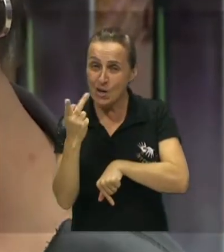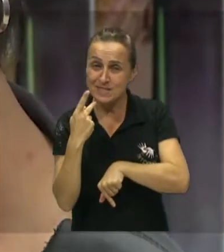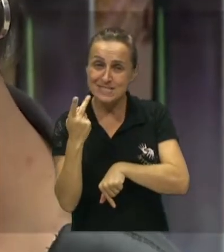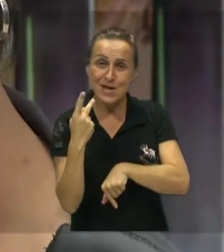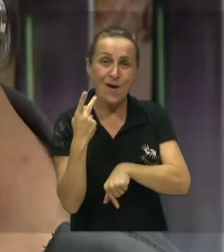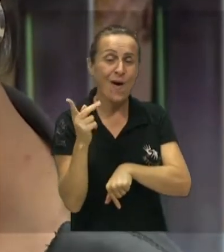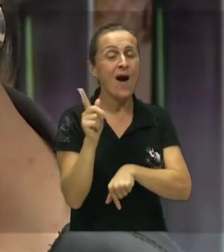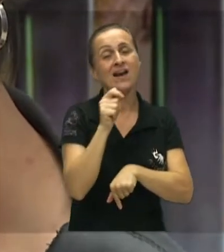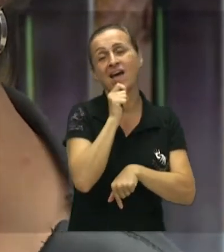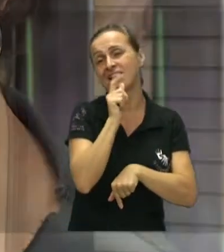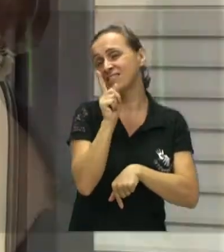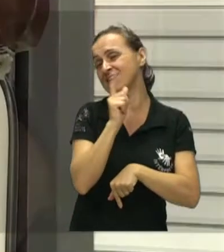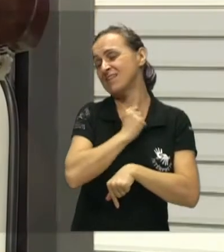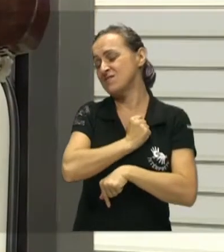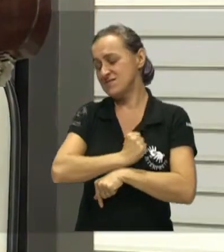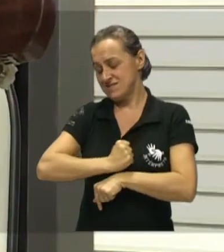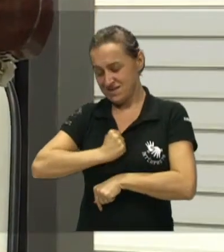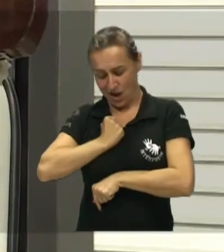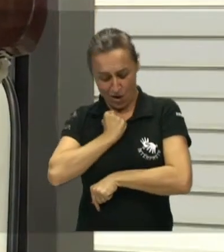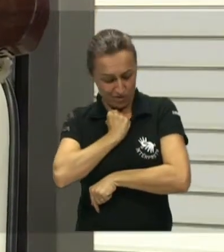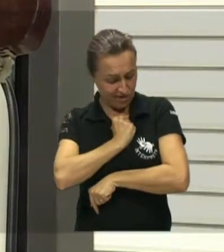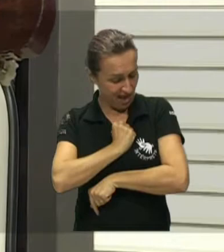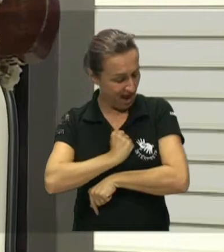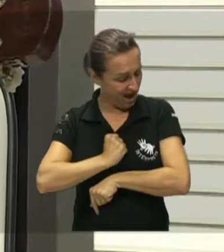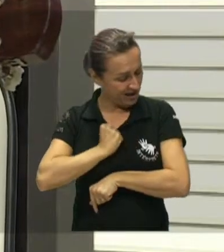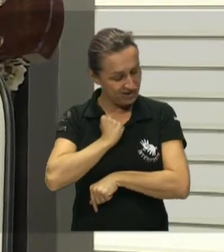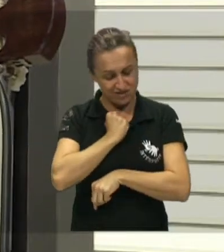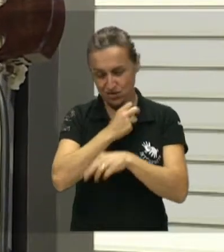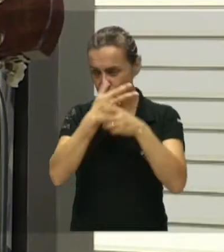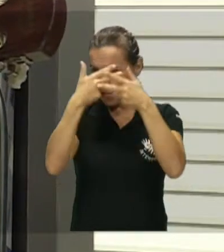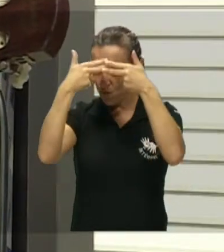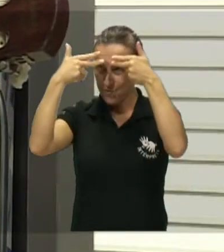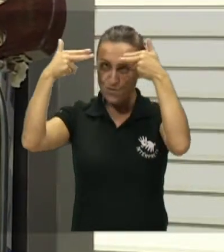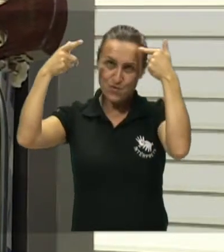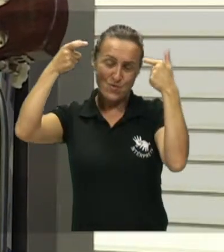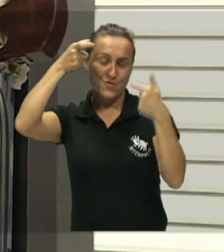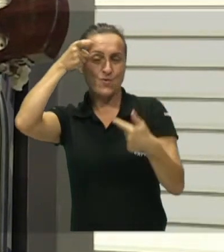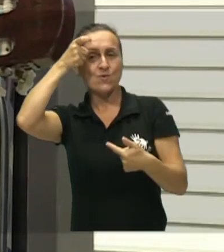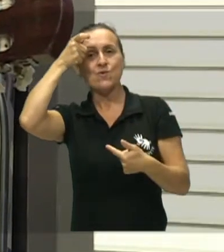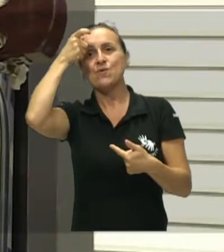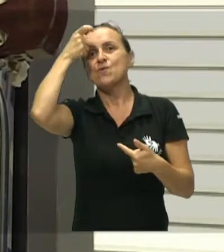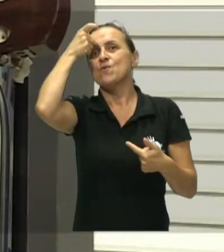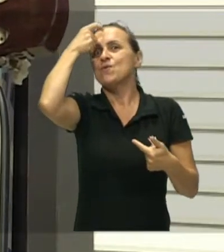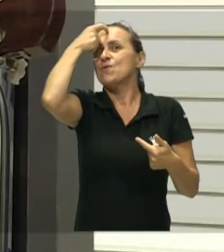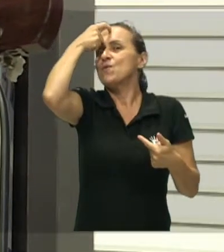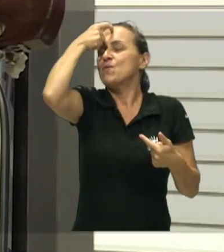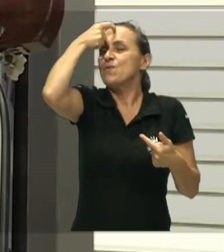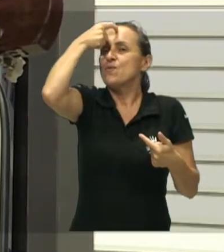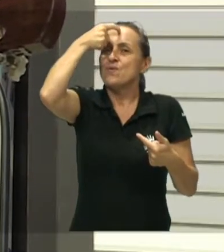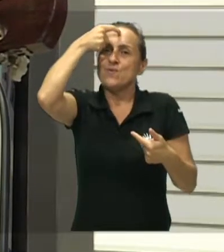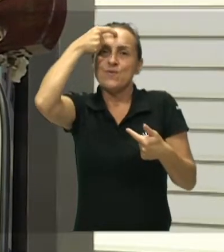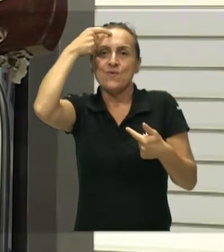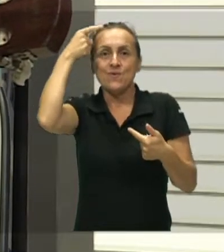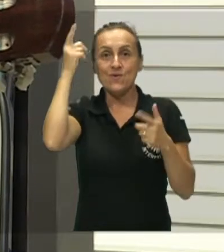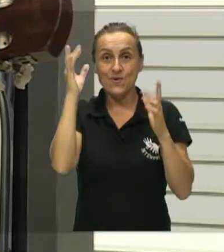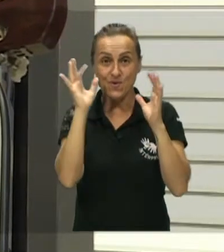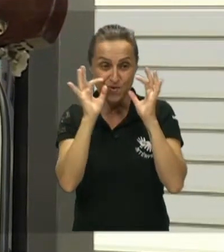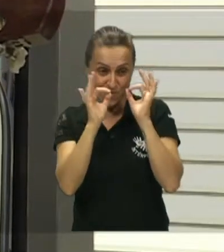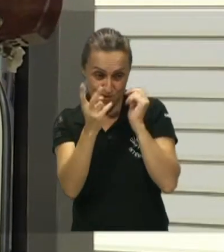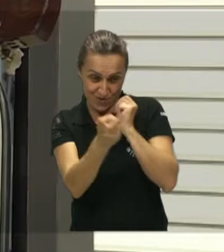Saudade, maldade da memória acertou na mosca no ventre da